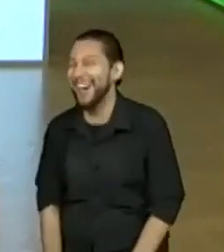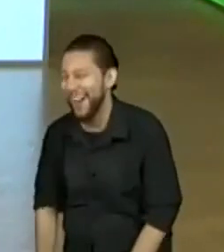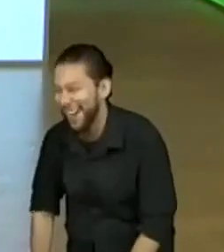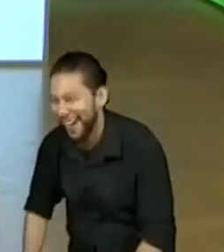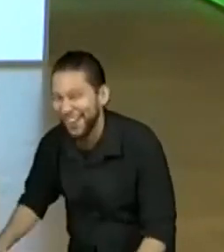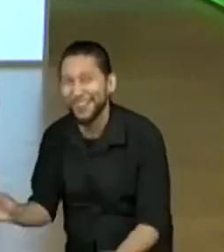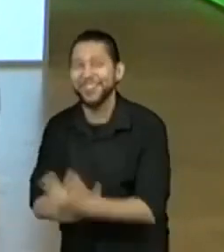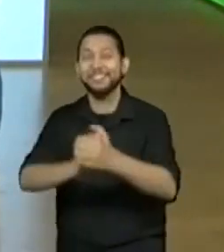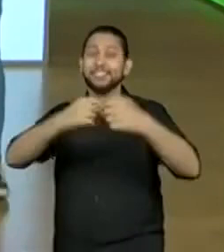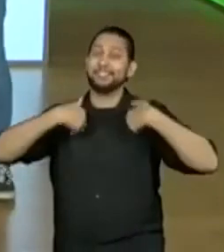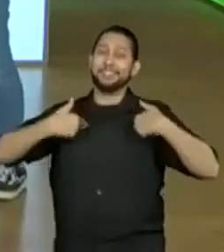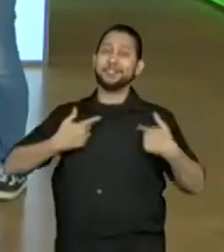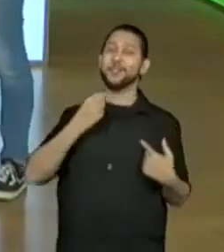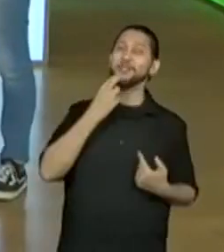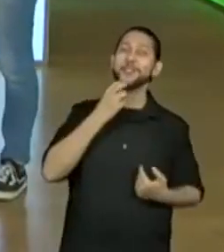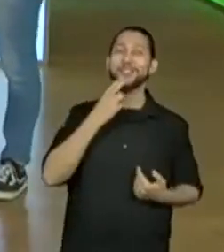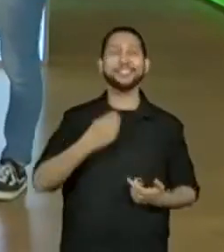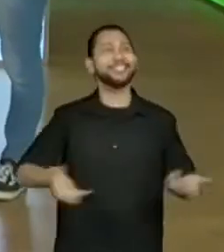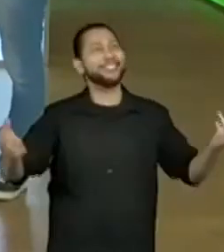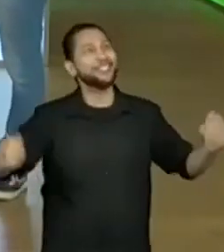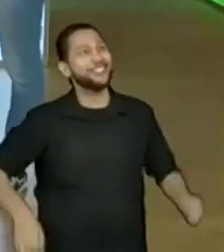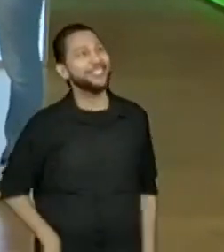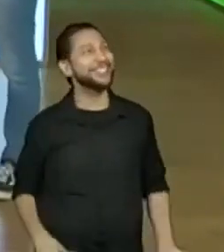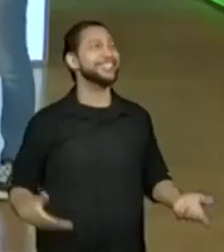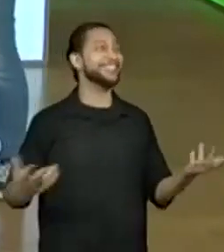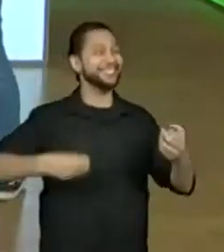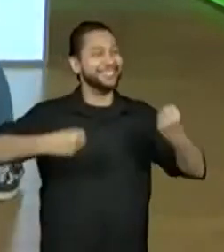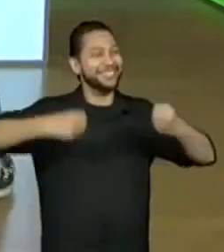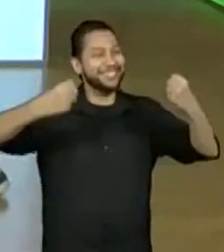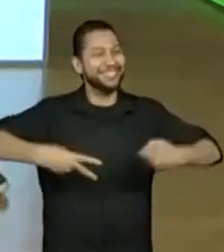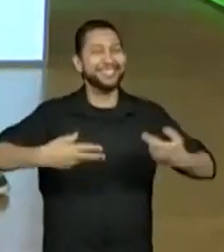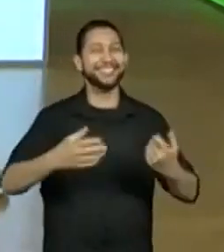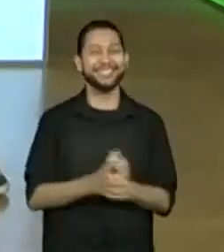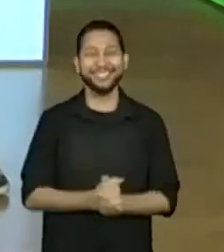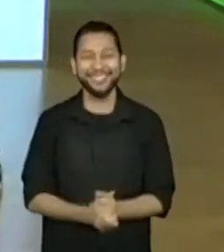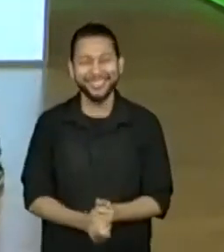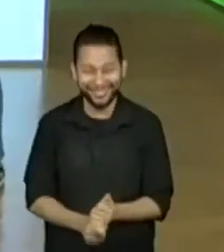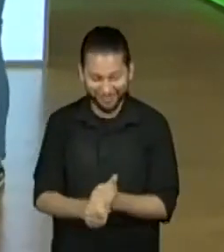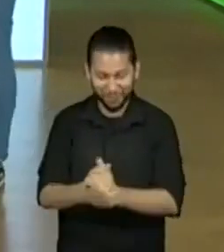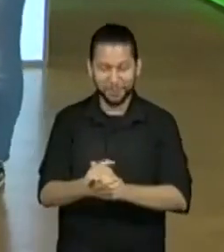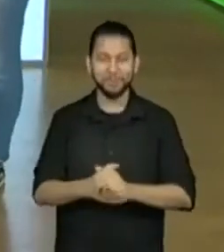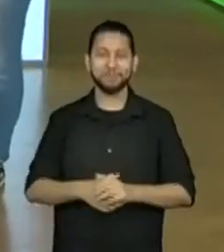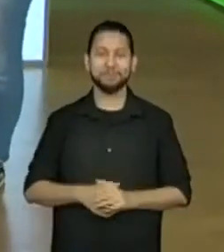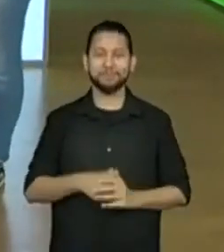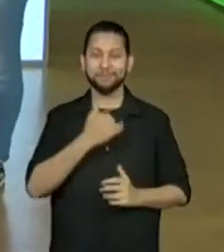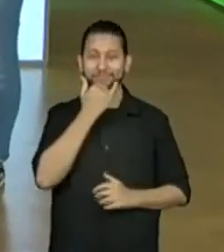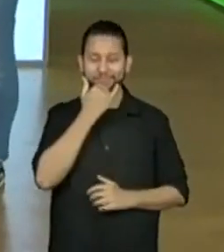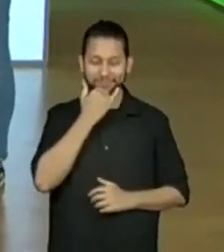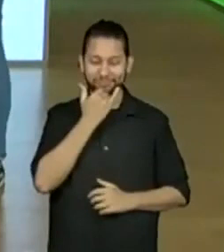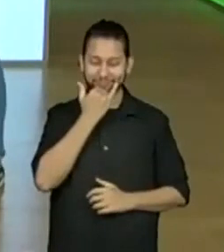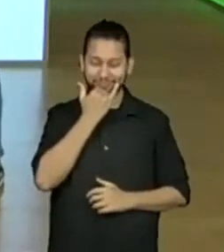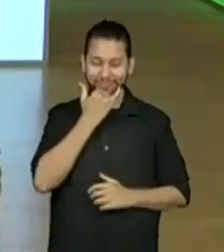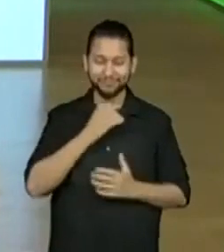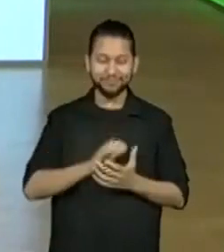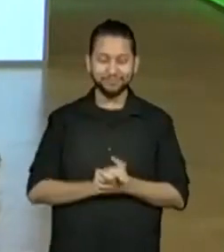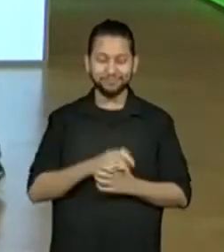Caramba. Nem no par ou ímpar eu ganho, gente. Muito bem. O André acabou rindo lá. Não ria, Andrei. Não ria. Sério.